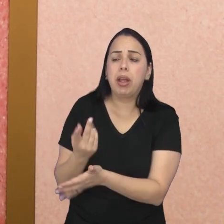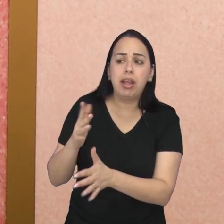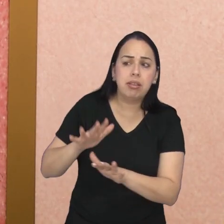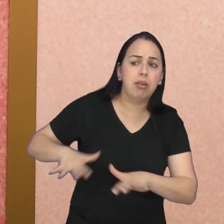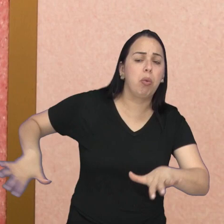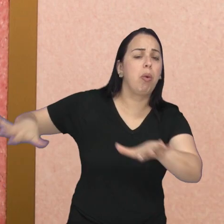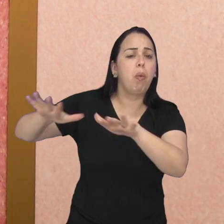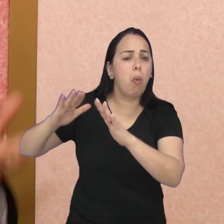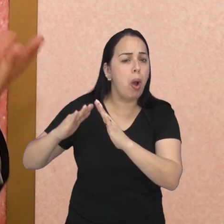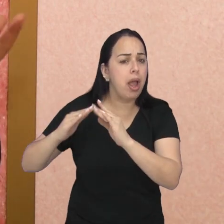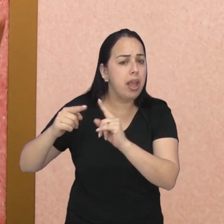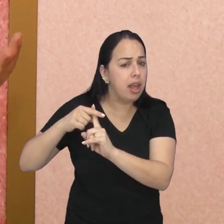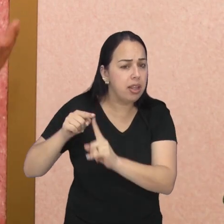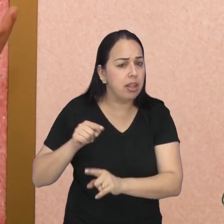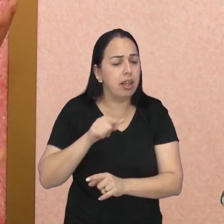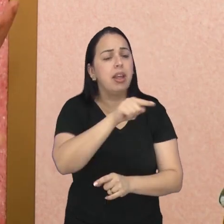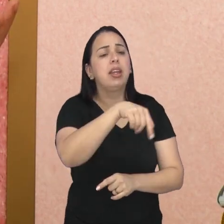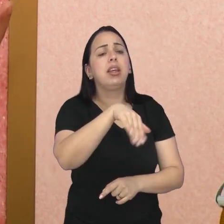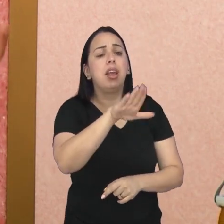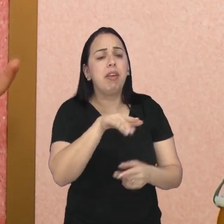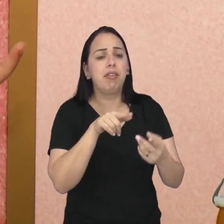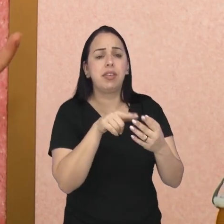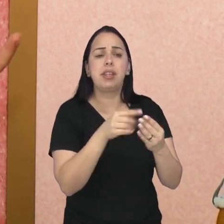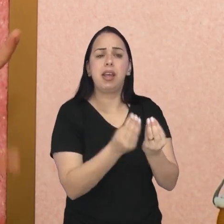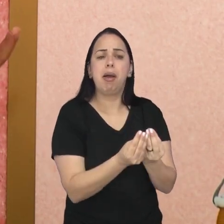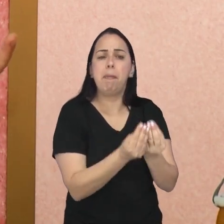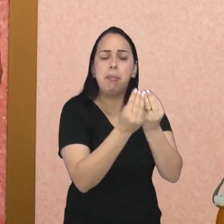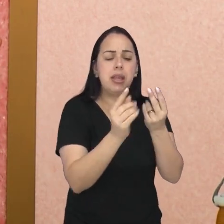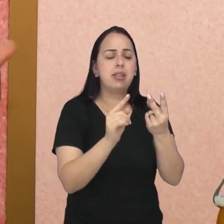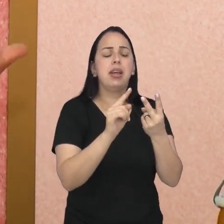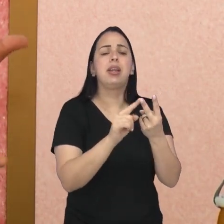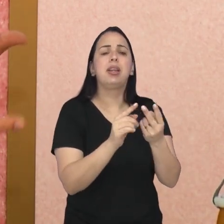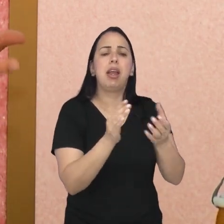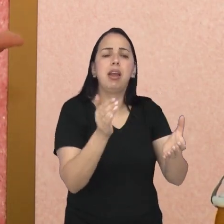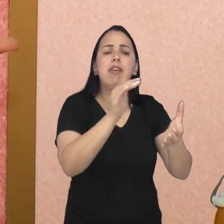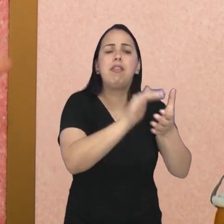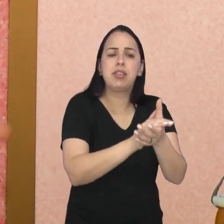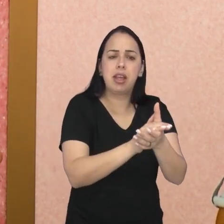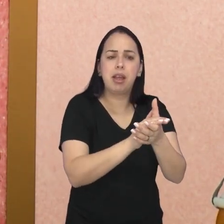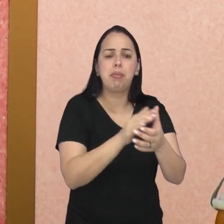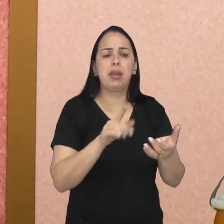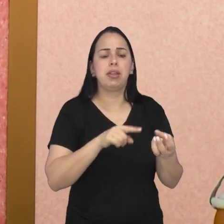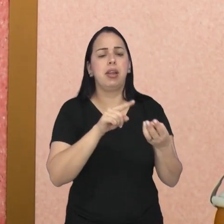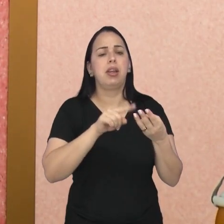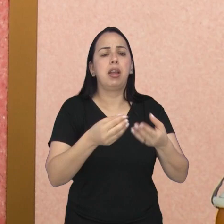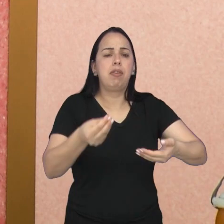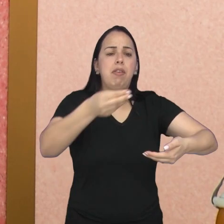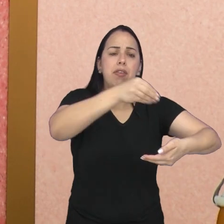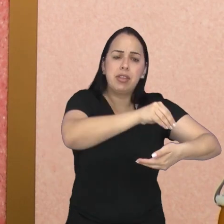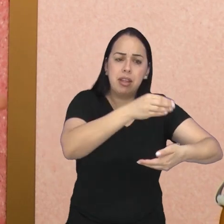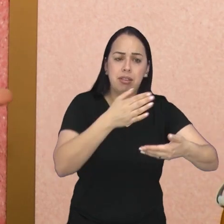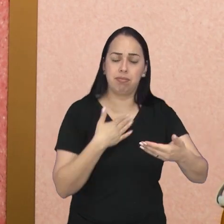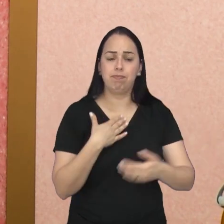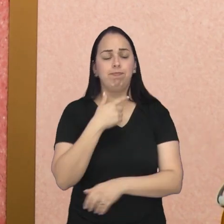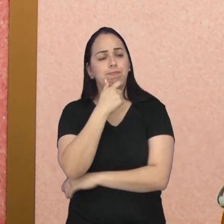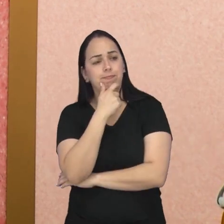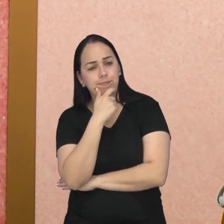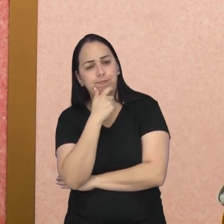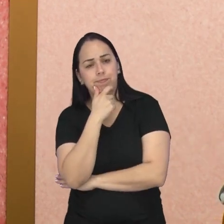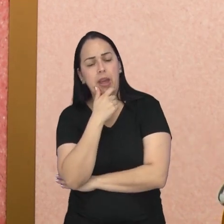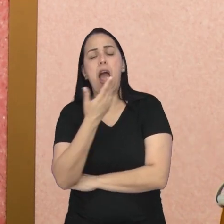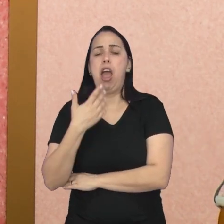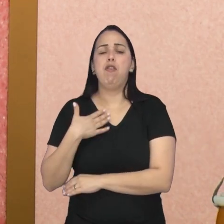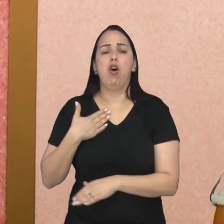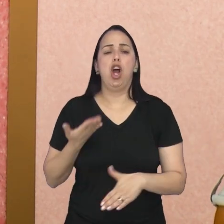nós? Quem que vai celebrar a missa? Quem vai fazer o batizado? Quem vai fazer o casamento? E quem vai atender a minha confissão? Quer saber? Eu acho que eu vou